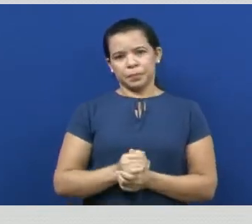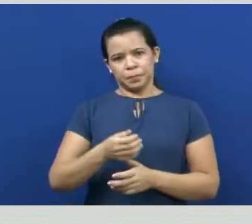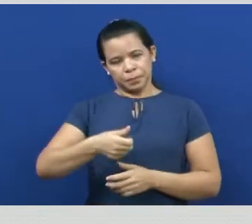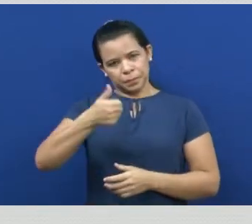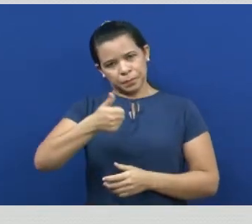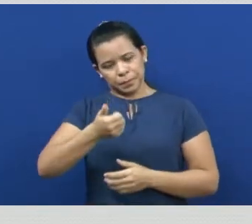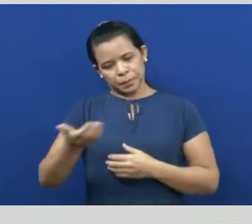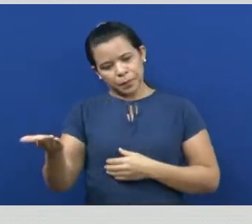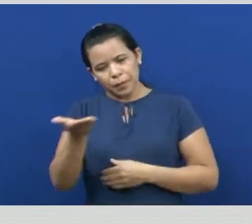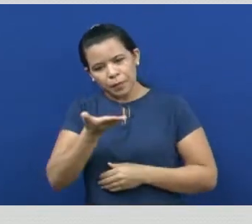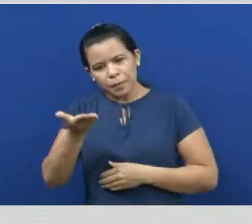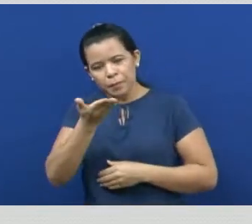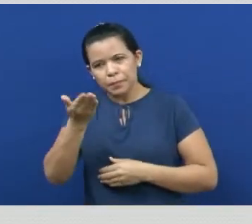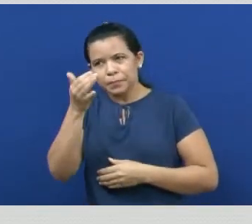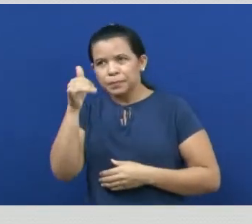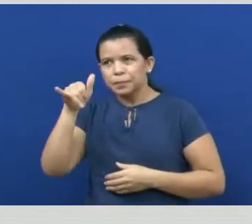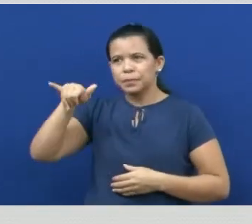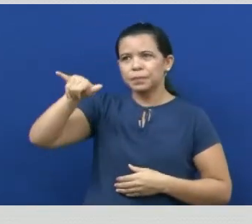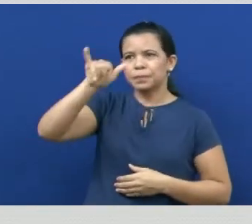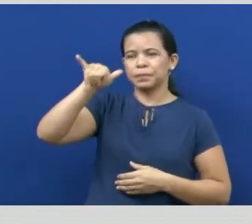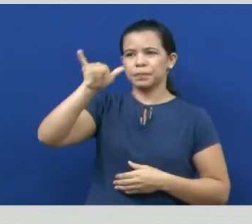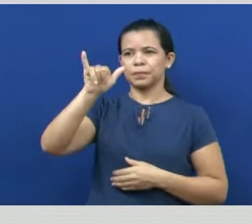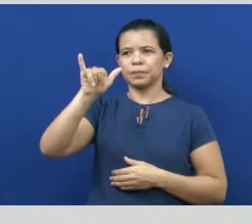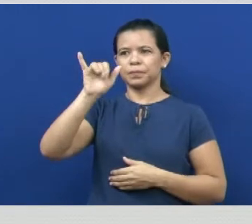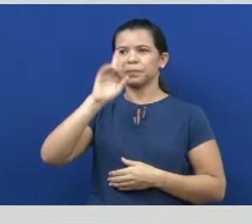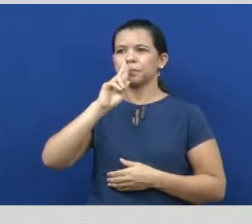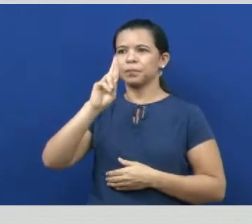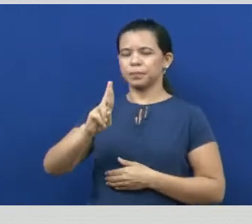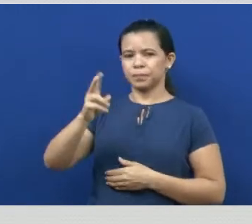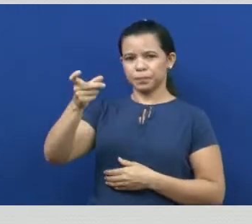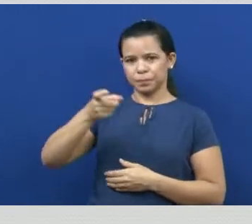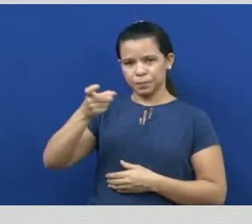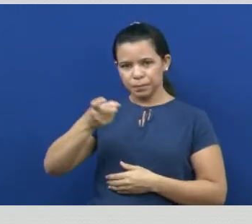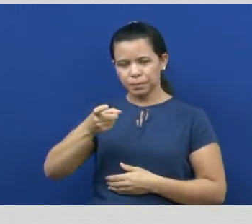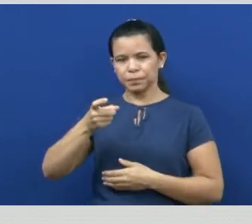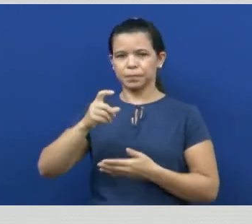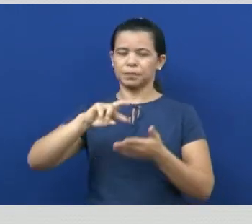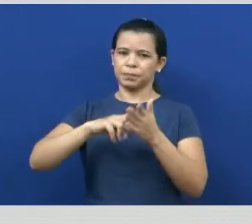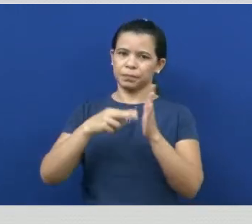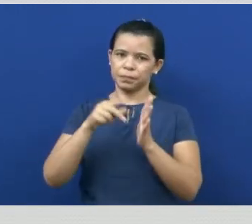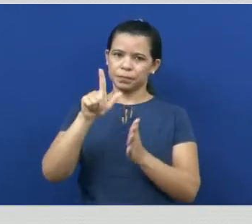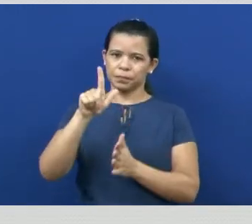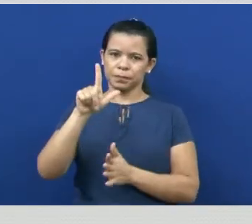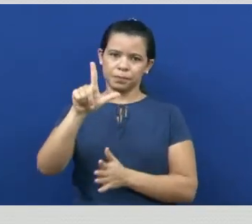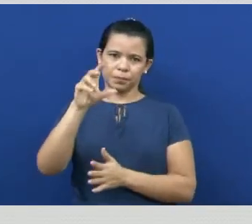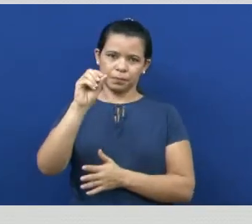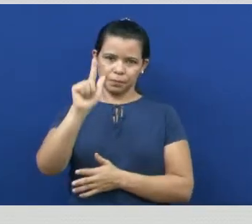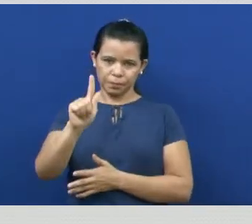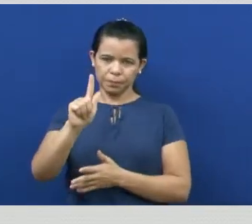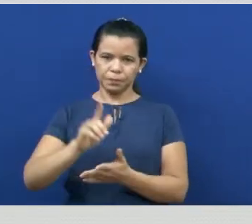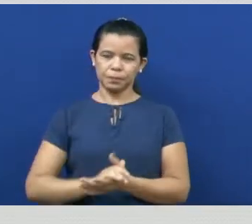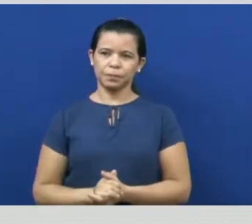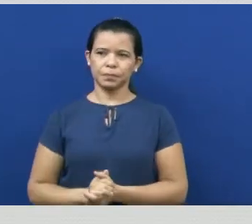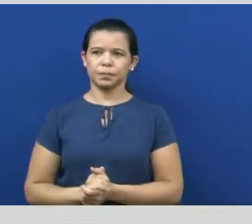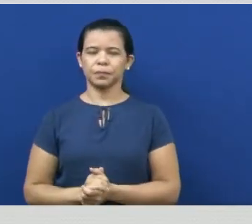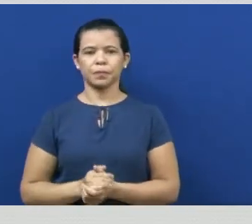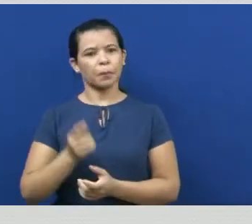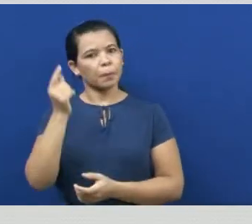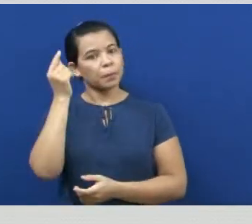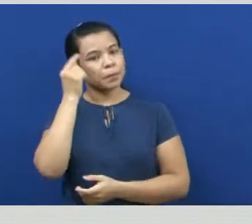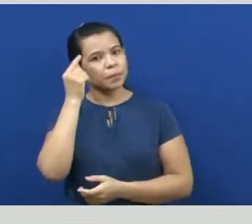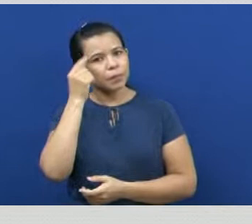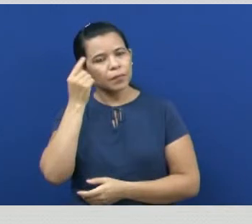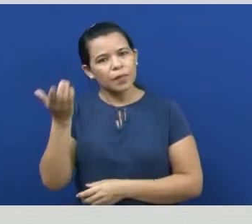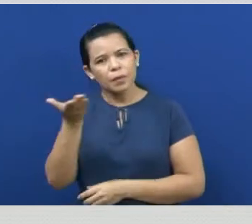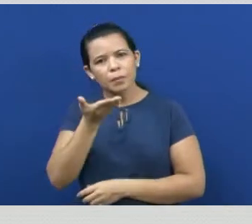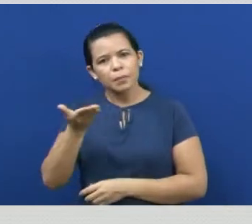base elevada a y vai me dar o resultado x, que é o meu logaritmando. Supor que a nossa base seja igual